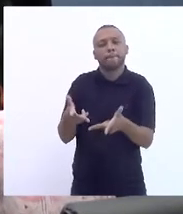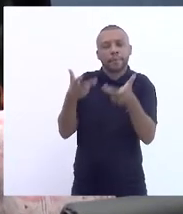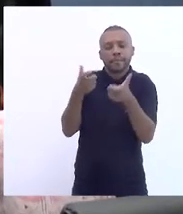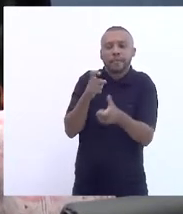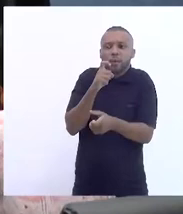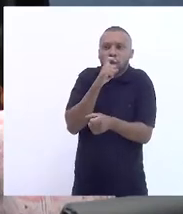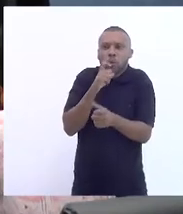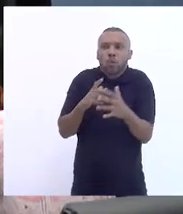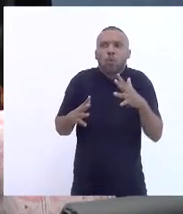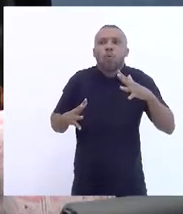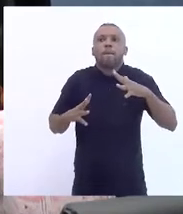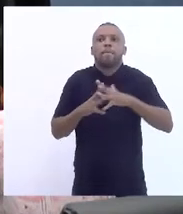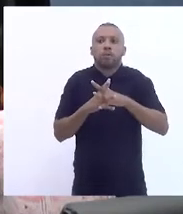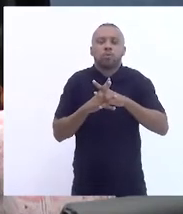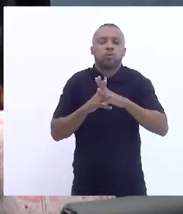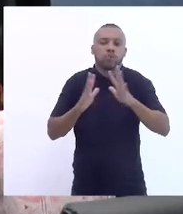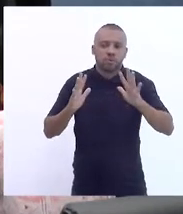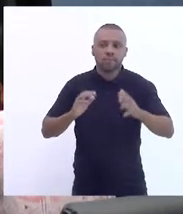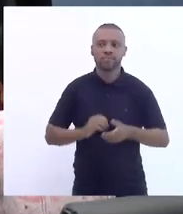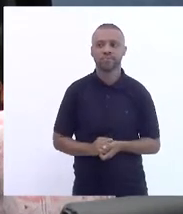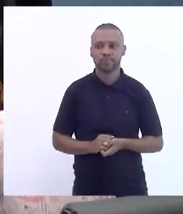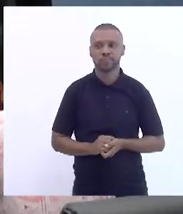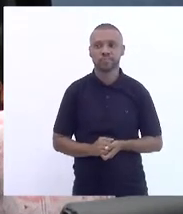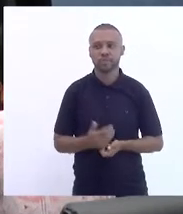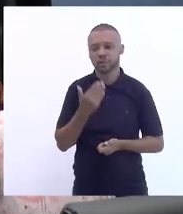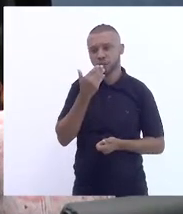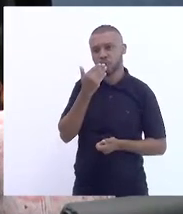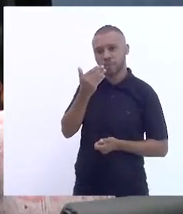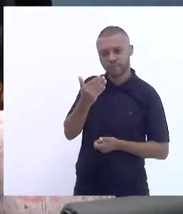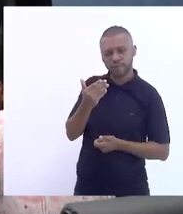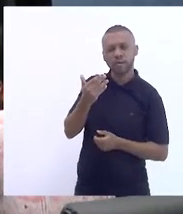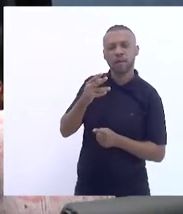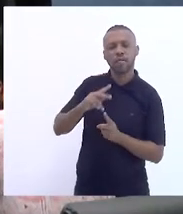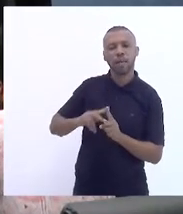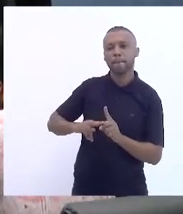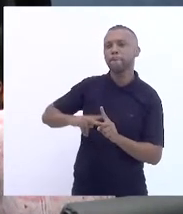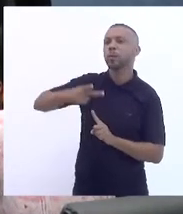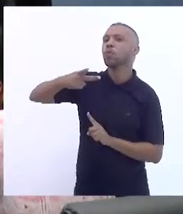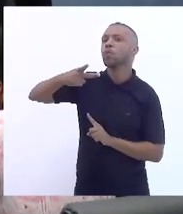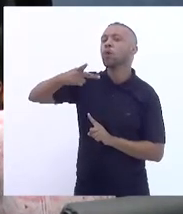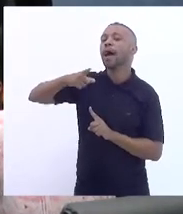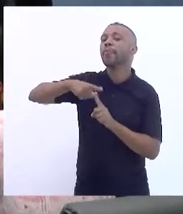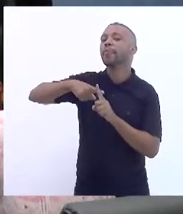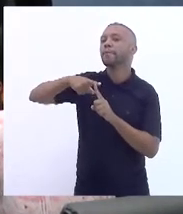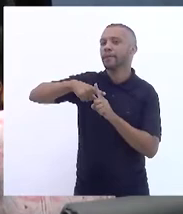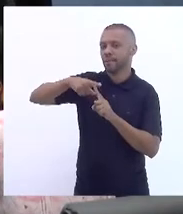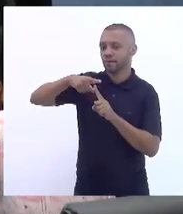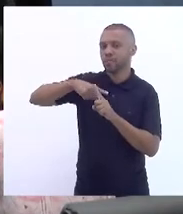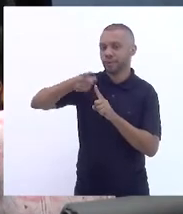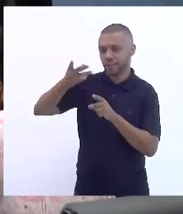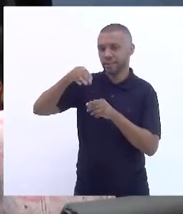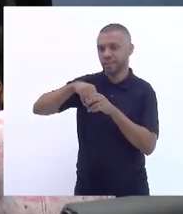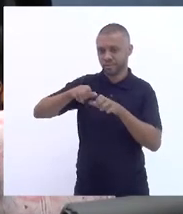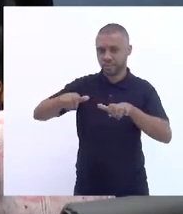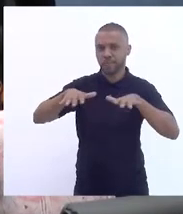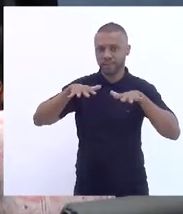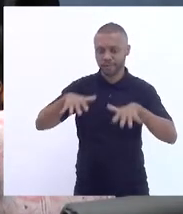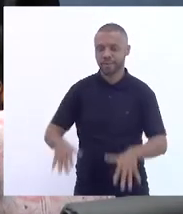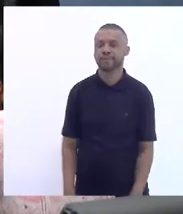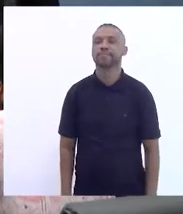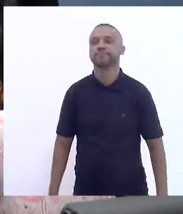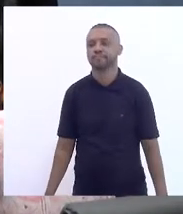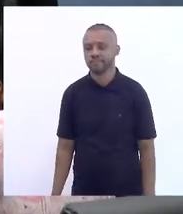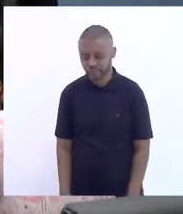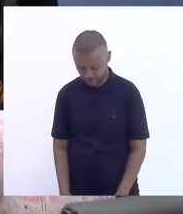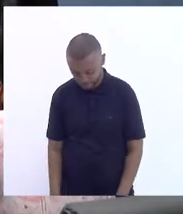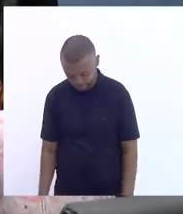aí por favor a subir um pouquinho a temperatura do Plenário é bom